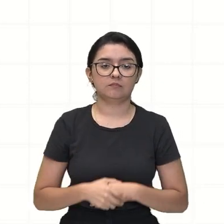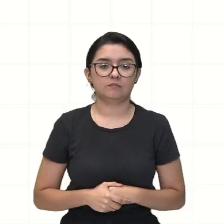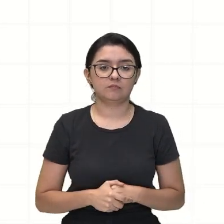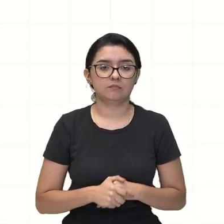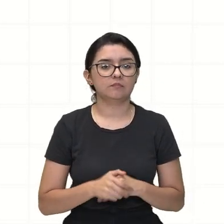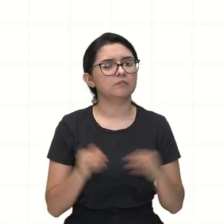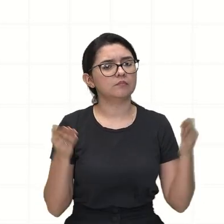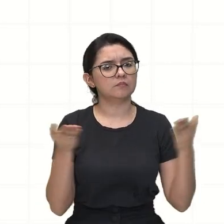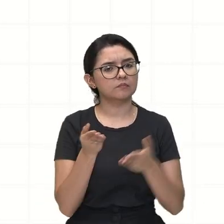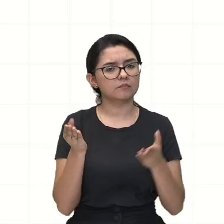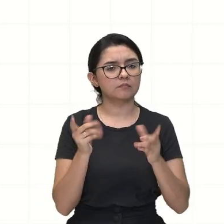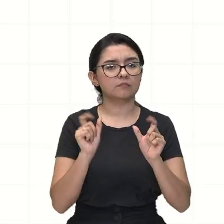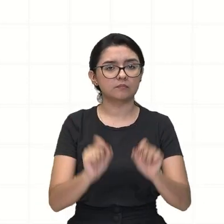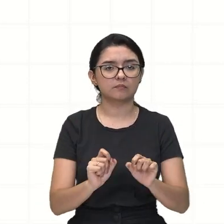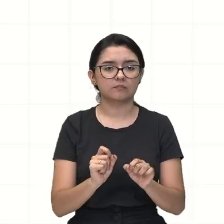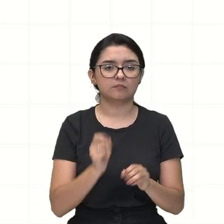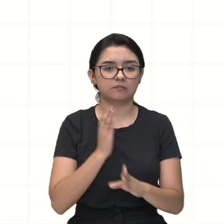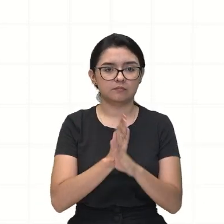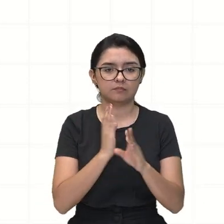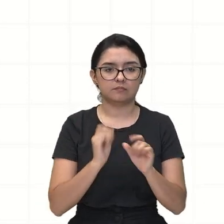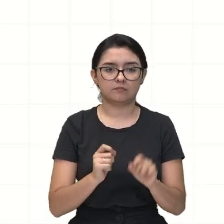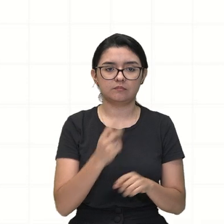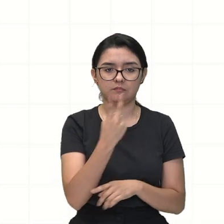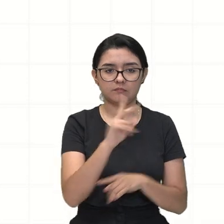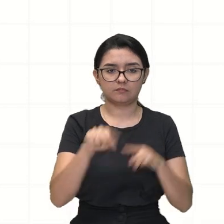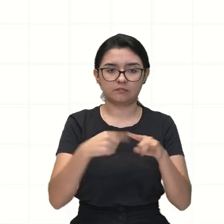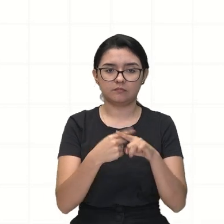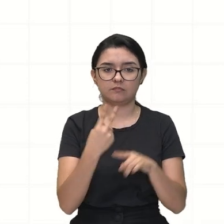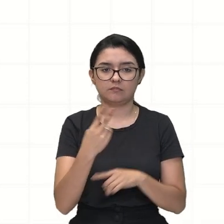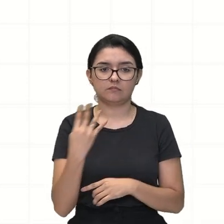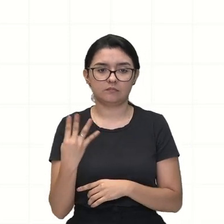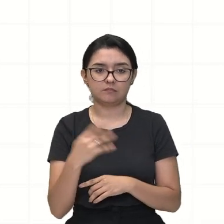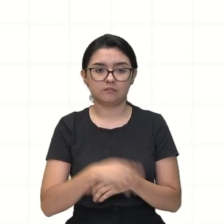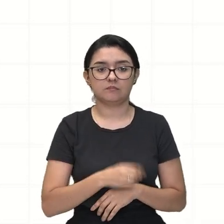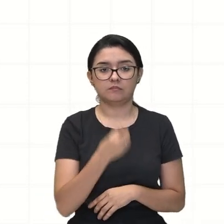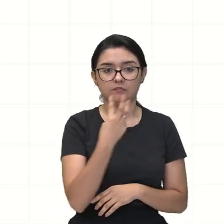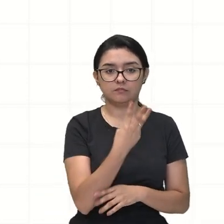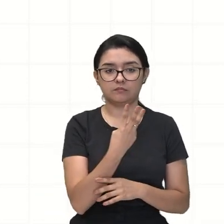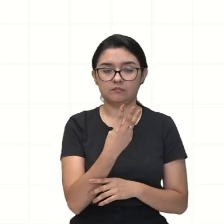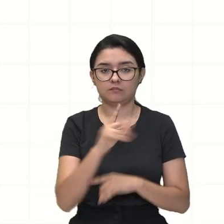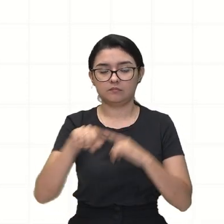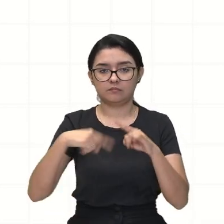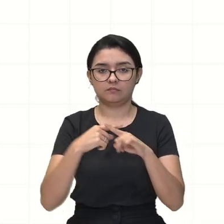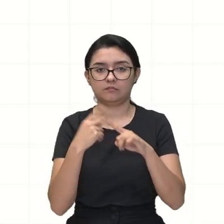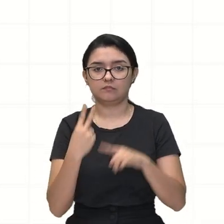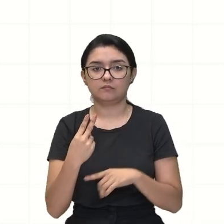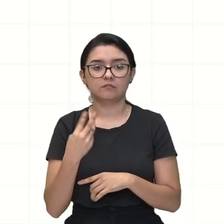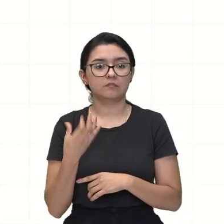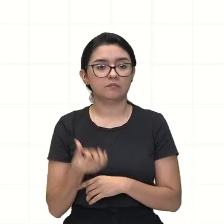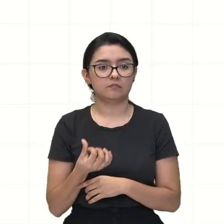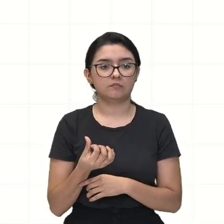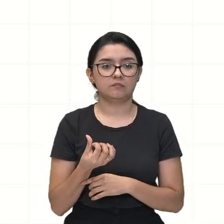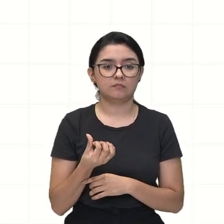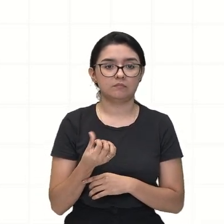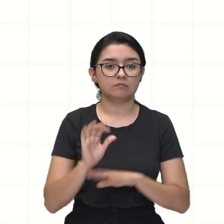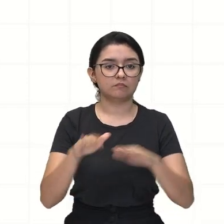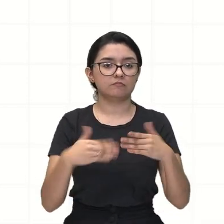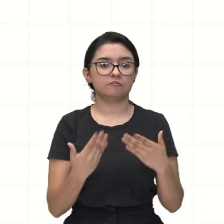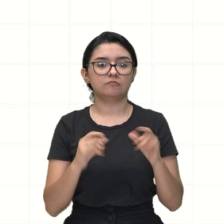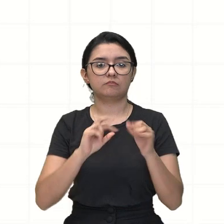Aí nós vamos obter a nossa fração equivalente. 2 vezes 2, 4. 3 vezes 2, 6.